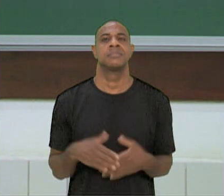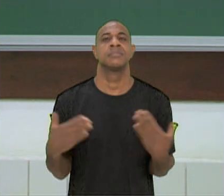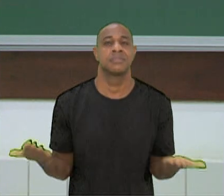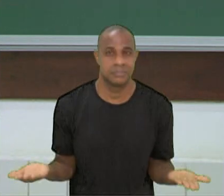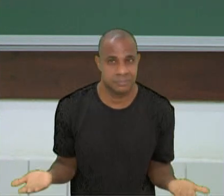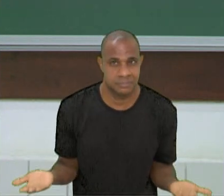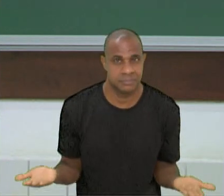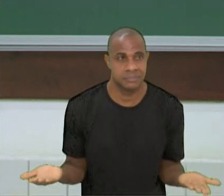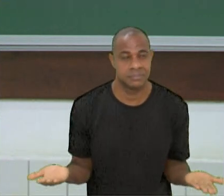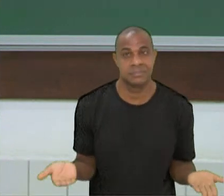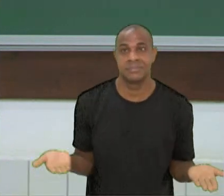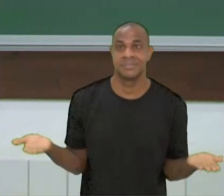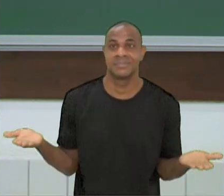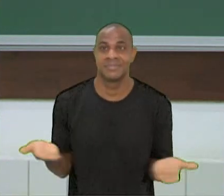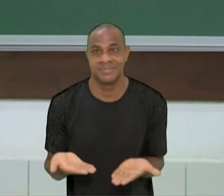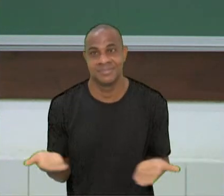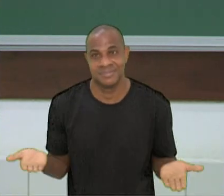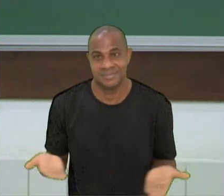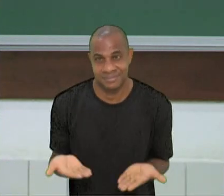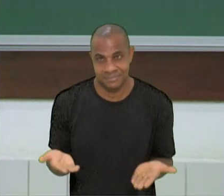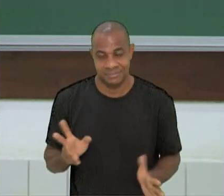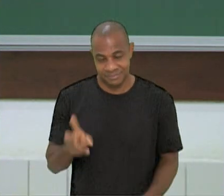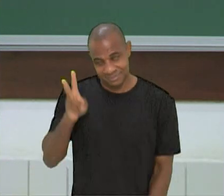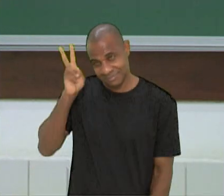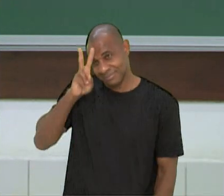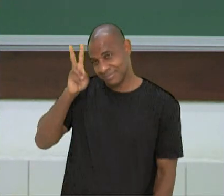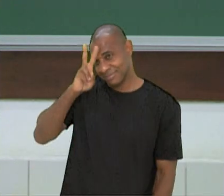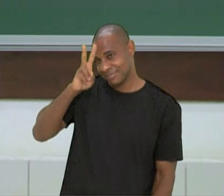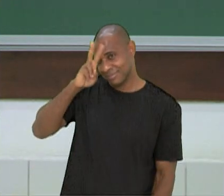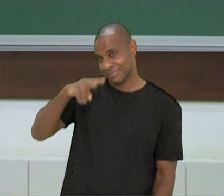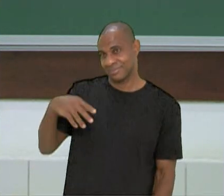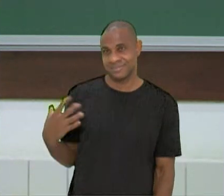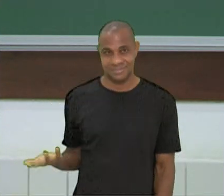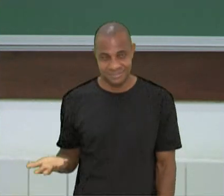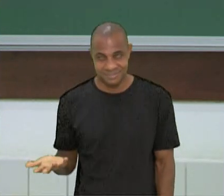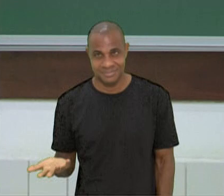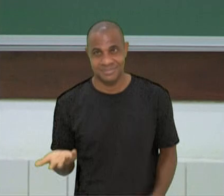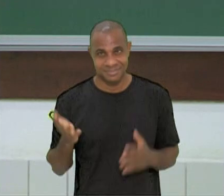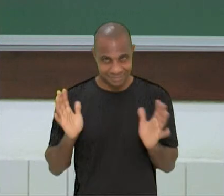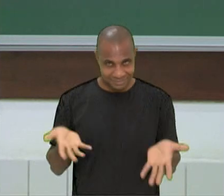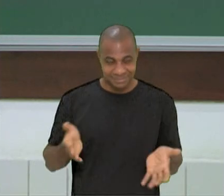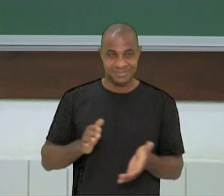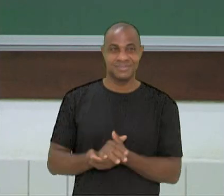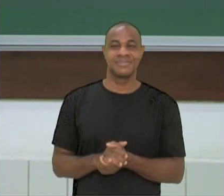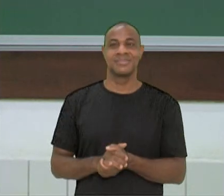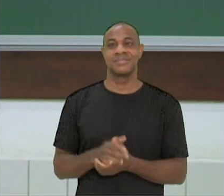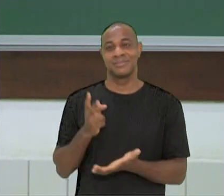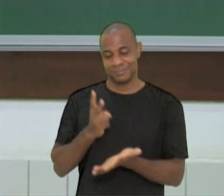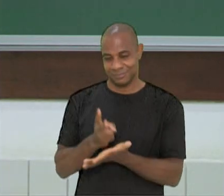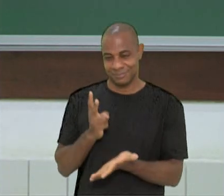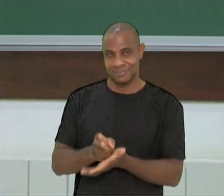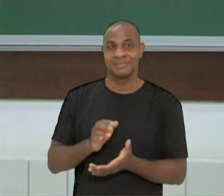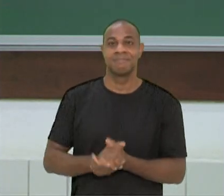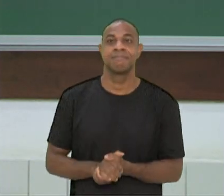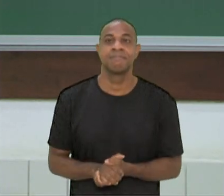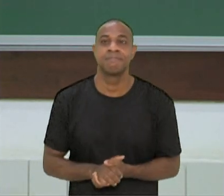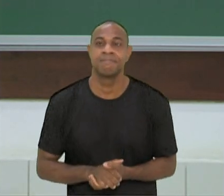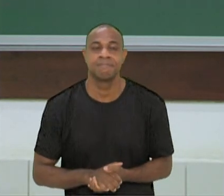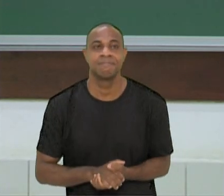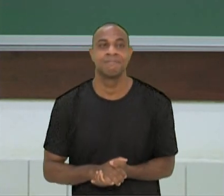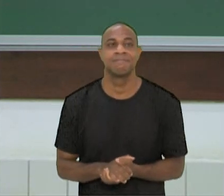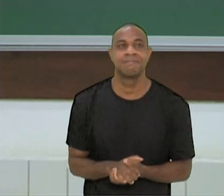Muito bem, pessoal. Agora que você já lembrou o que é monômio, o que é polinômio, o que é expressão algébrica, vamos dando continuidade.